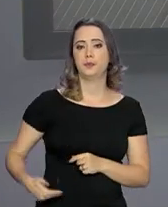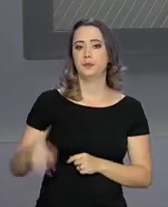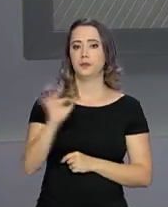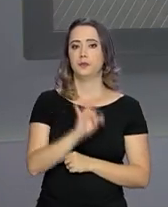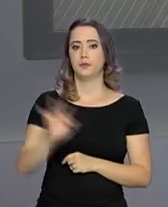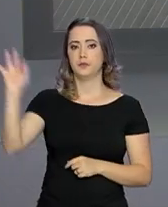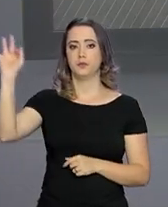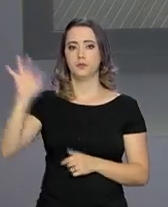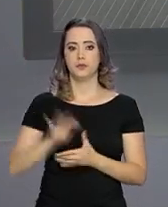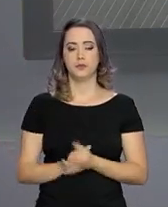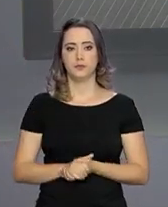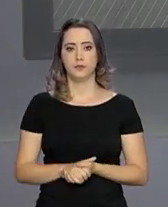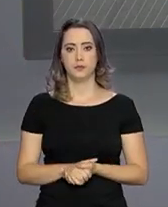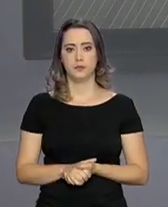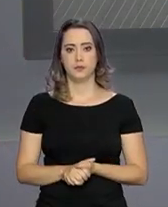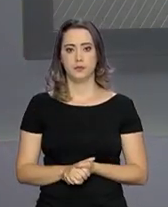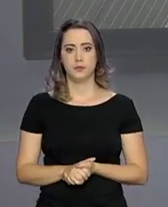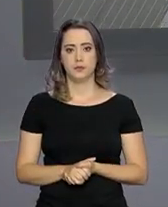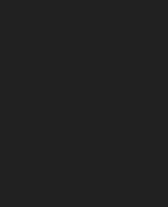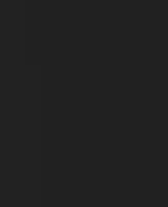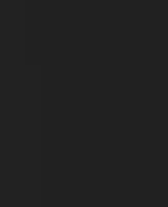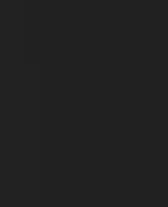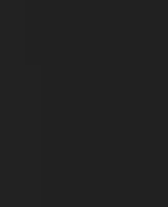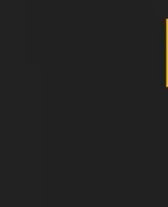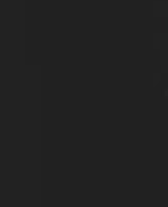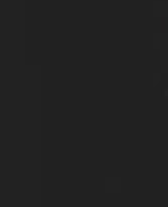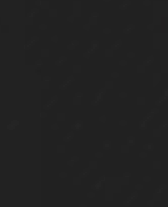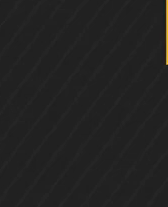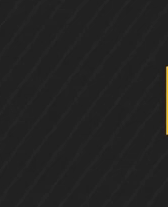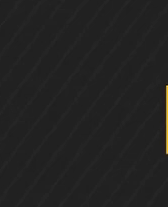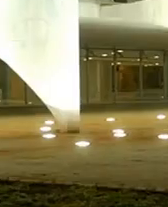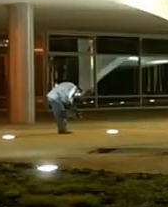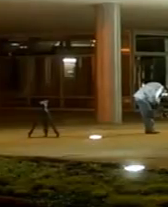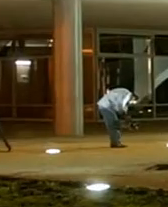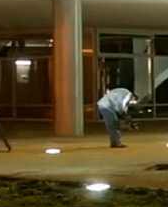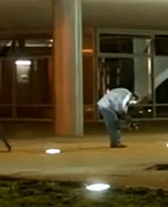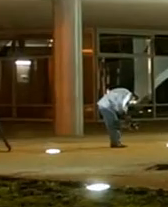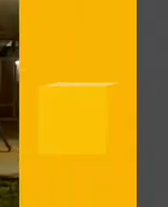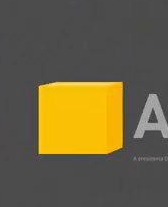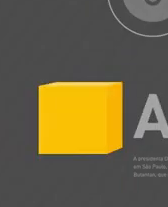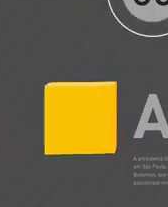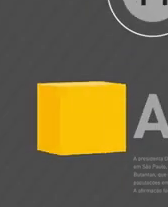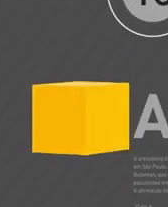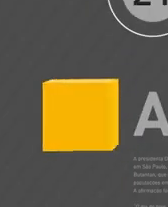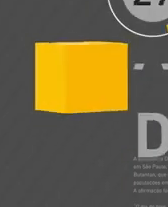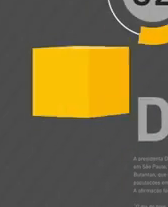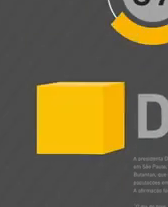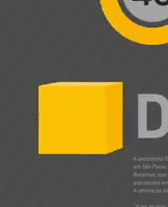NBR, a TV do Governo Federal.